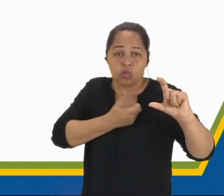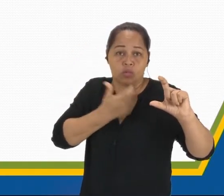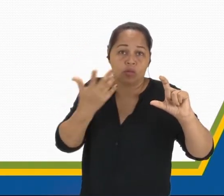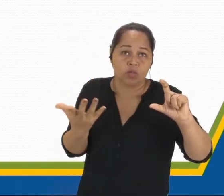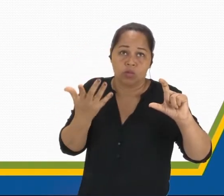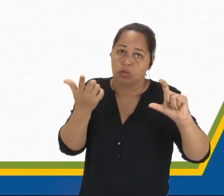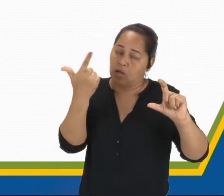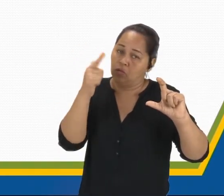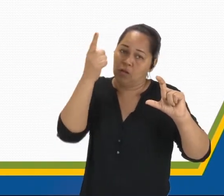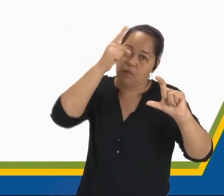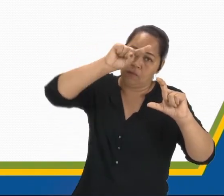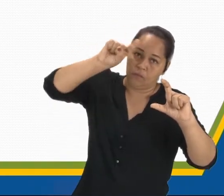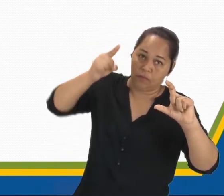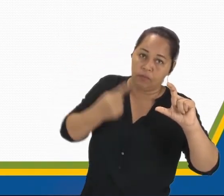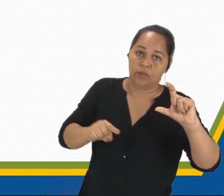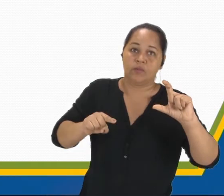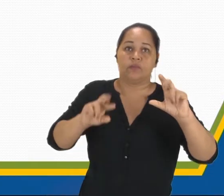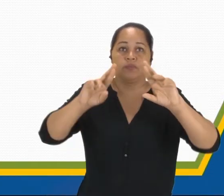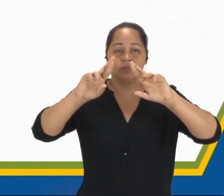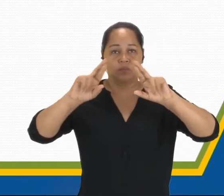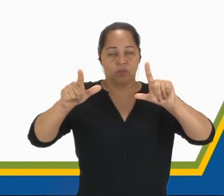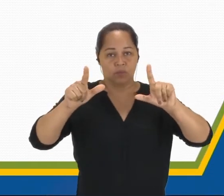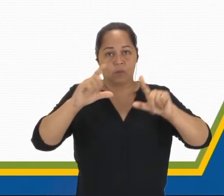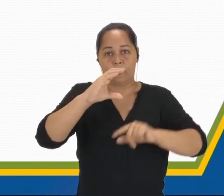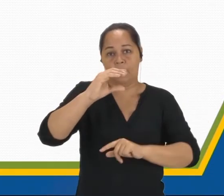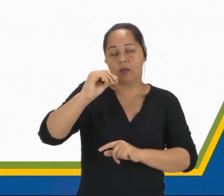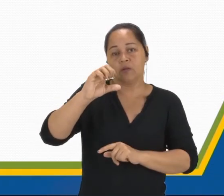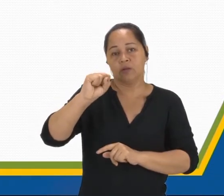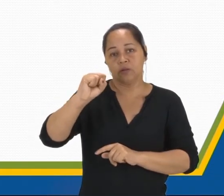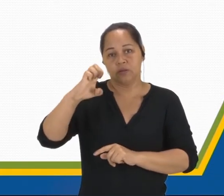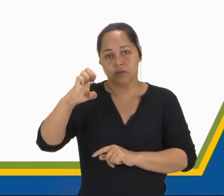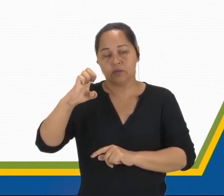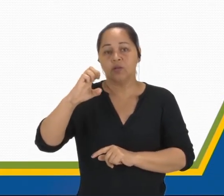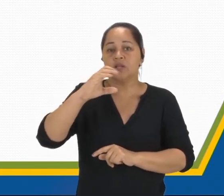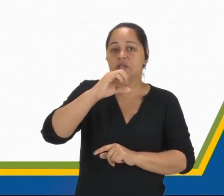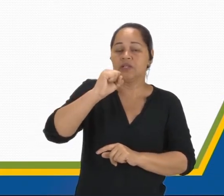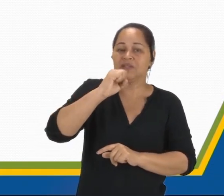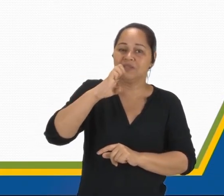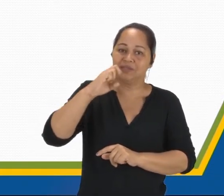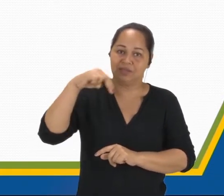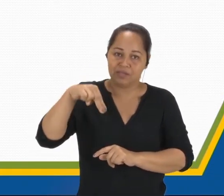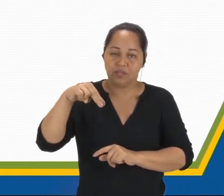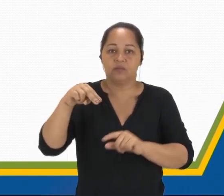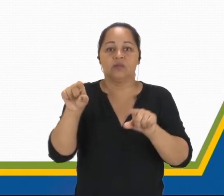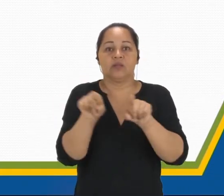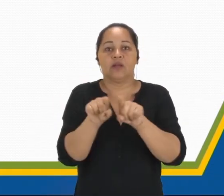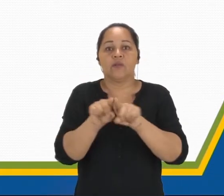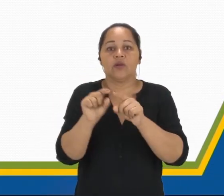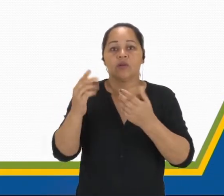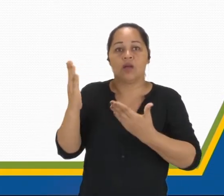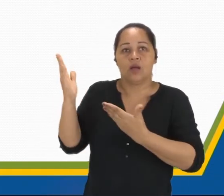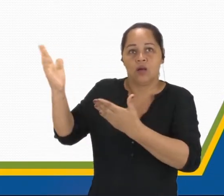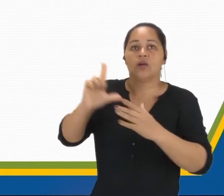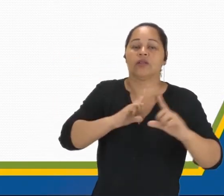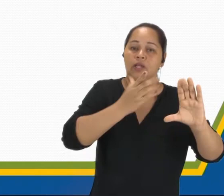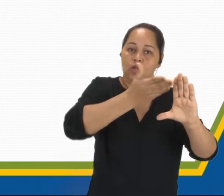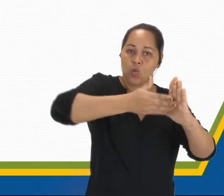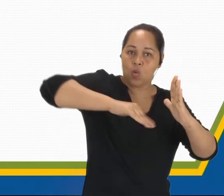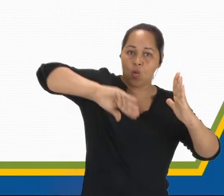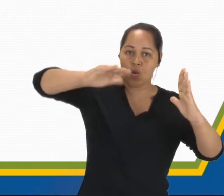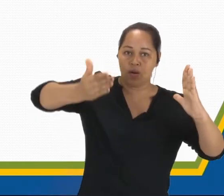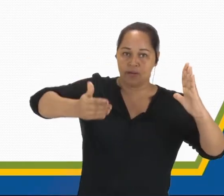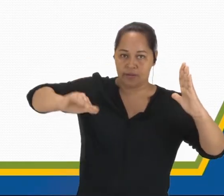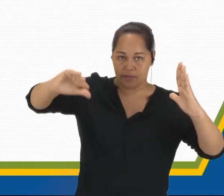a tangente de π sobre 2, que é 90 graus, e nem 3π sobre 2, que é 270. E a cada vez que dá uma volta no